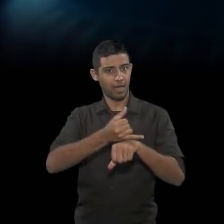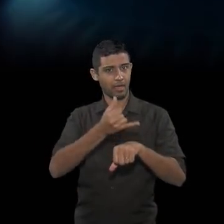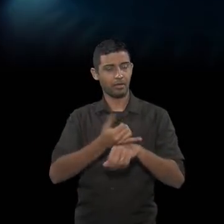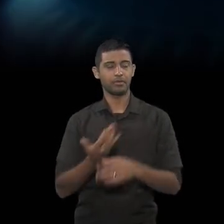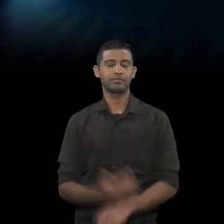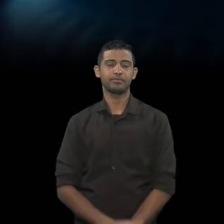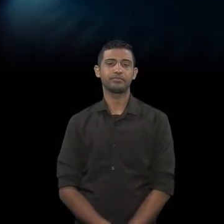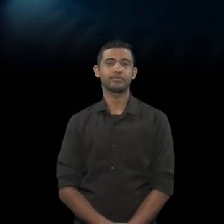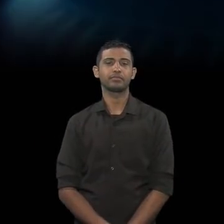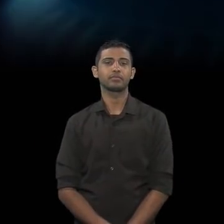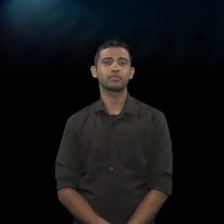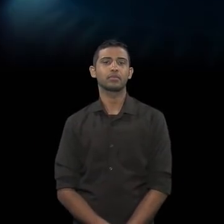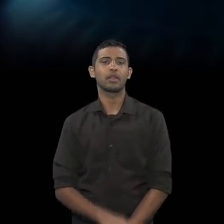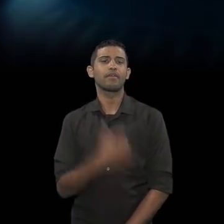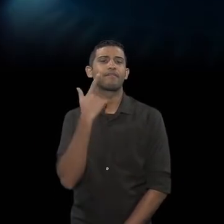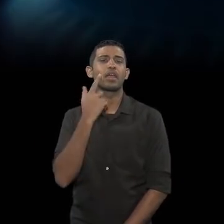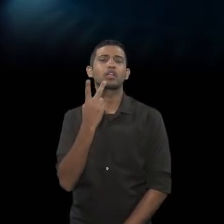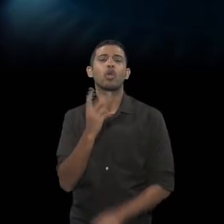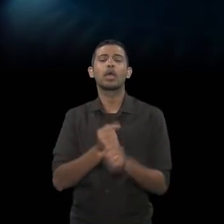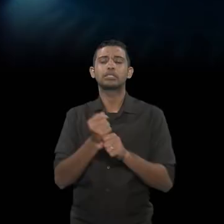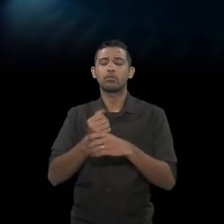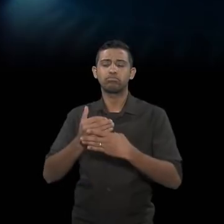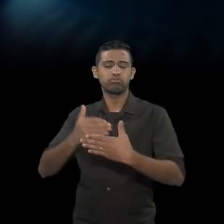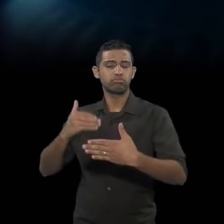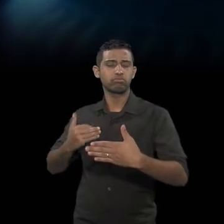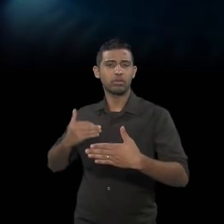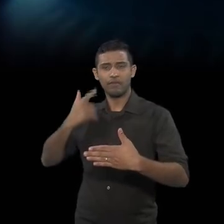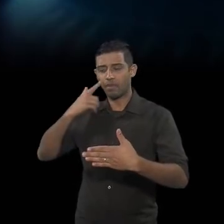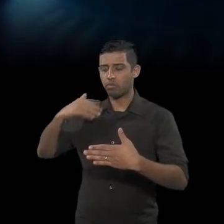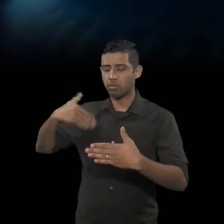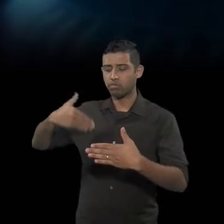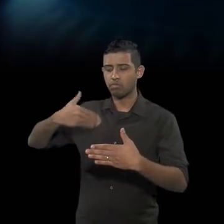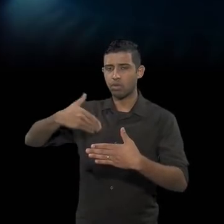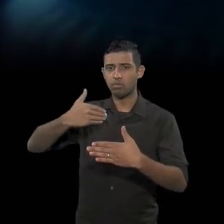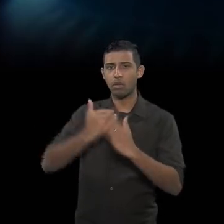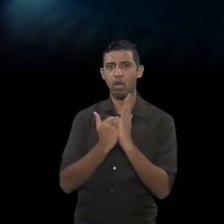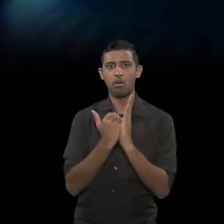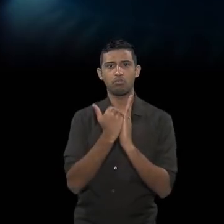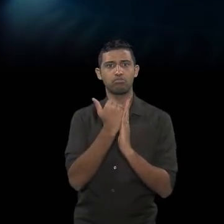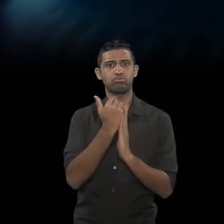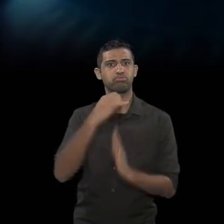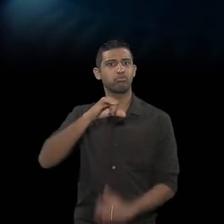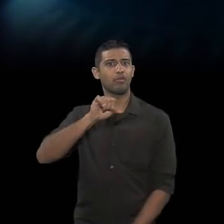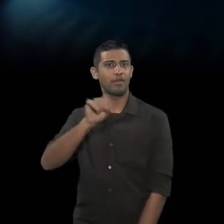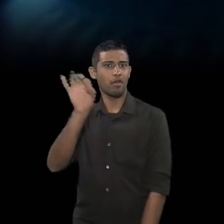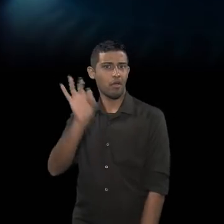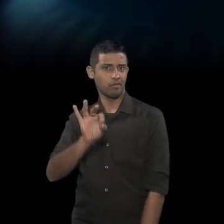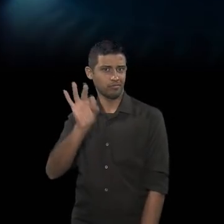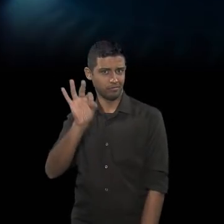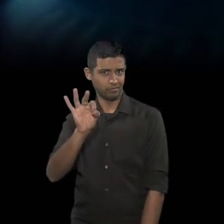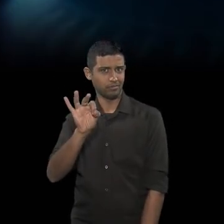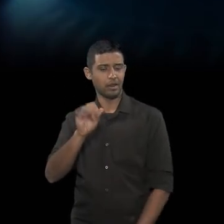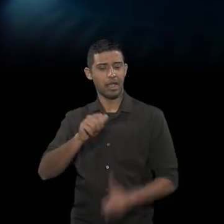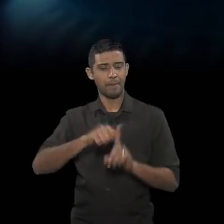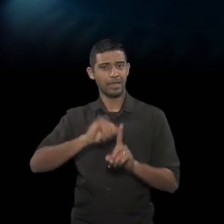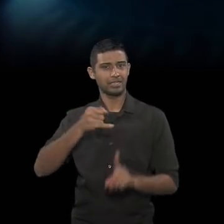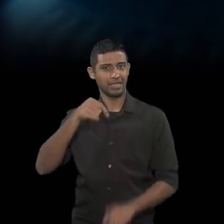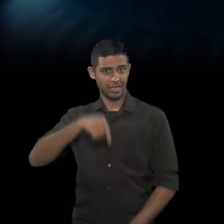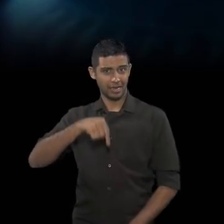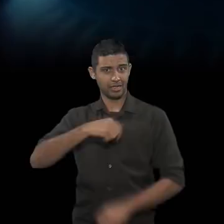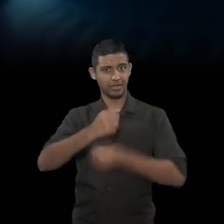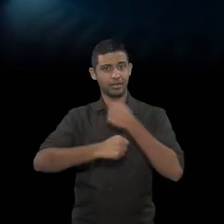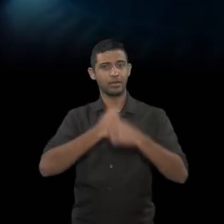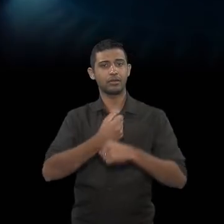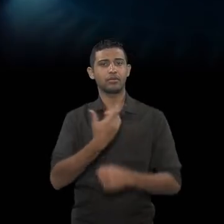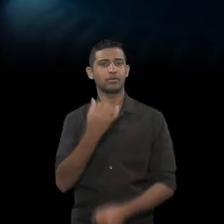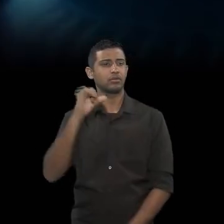natural veicular. Nos últimos 2 anos, as tarifas subiram cerca de 98%. Em janeiro deste